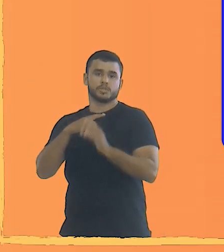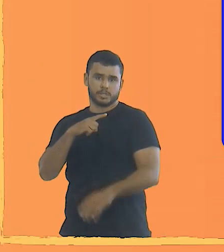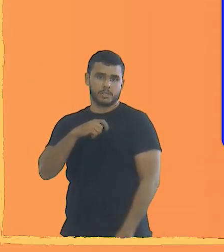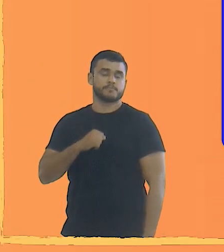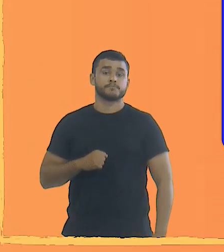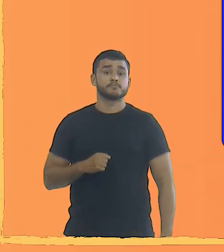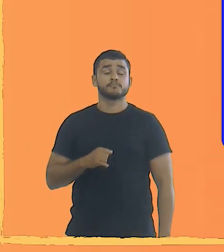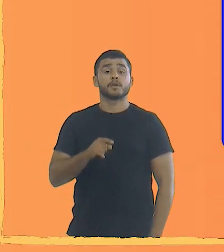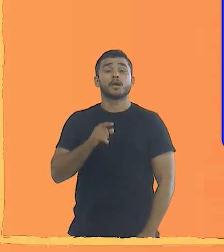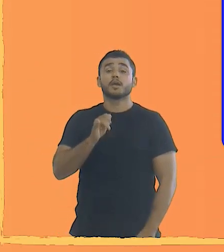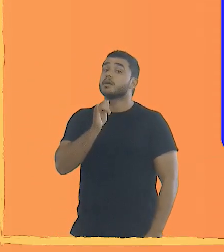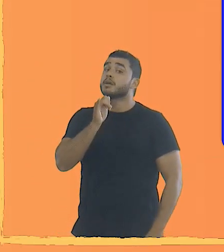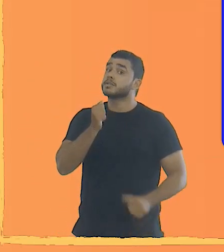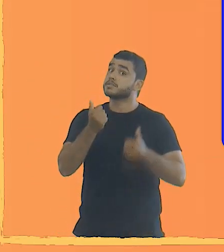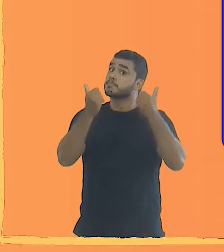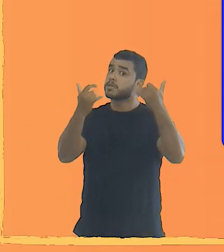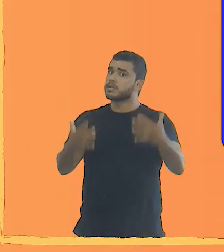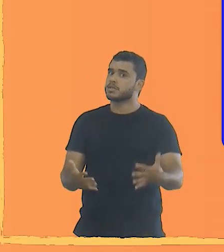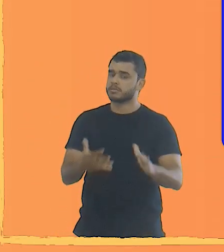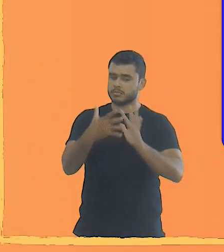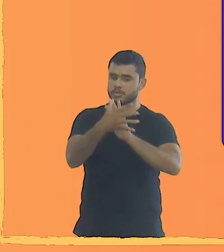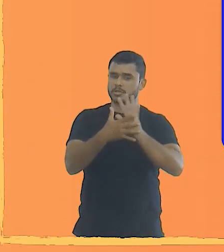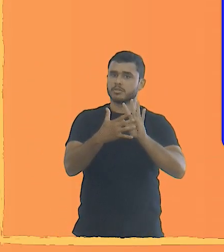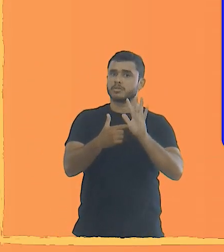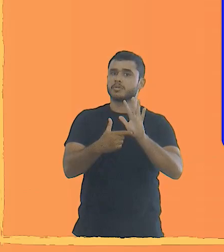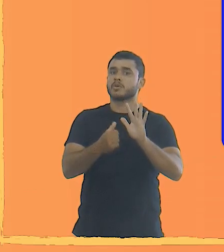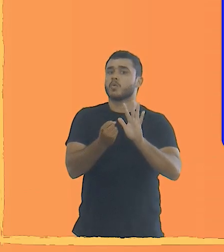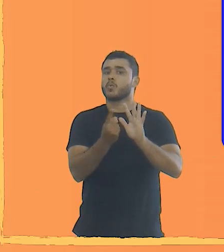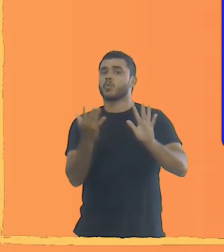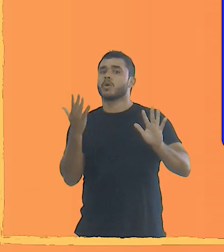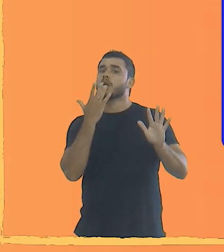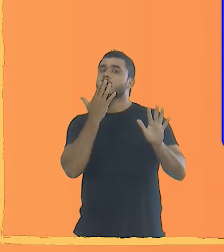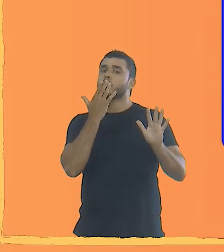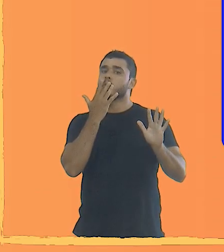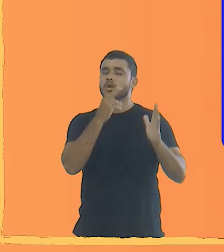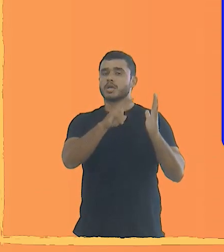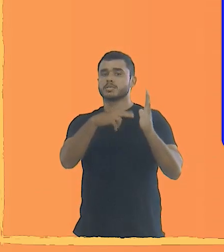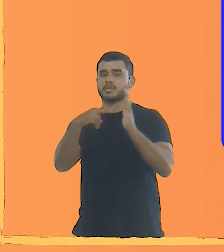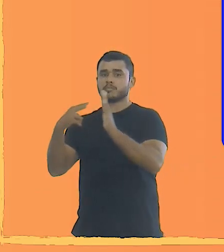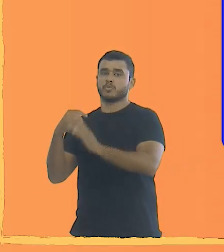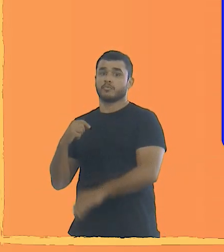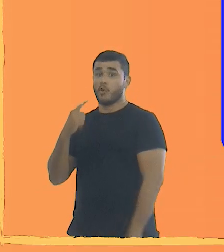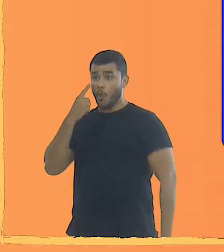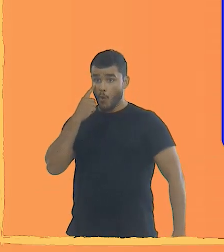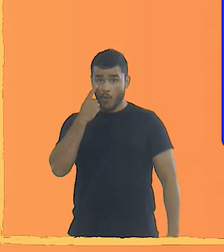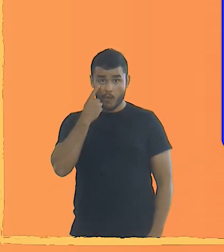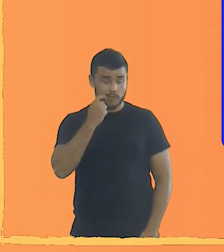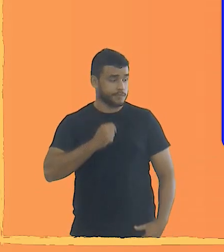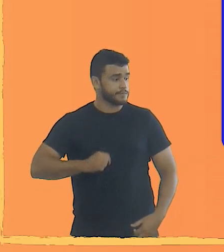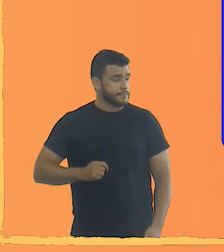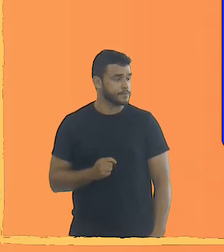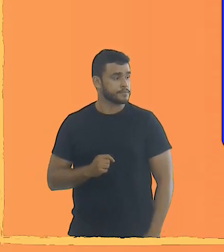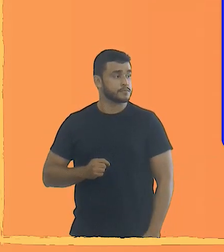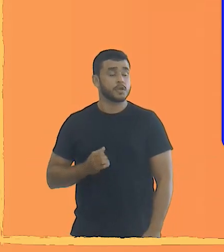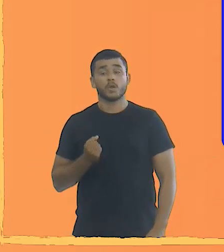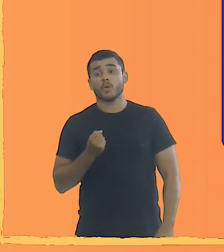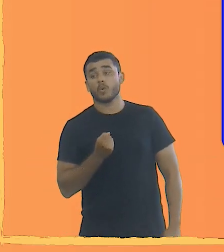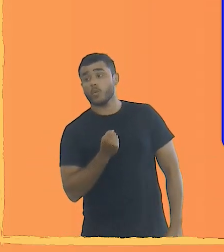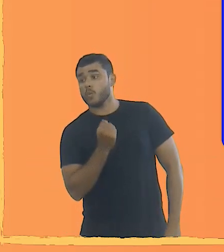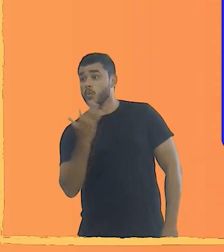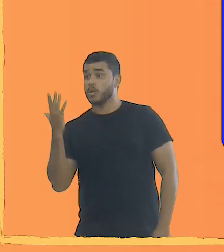cores podem ser representadas pelo sistema proposto? Então, nesse sistema, quantas cores a gente consegue